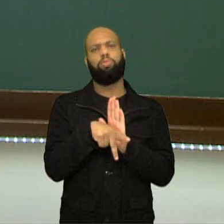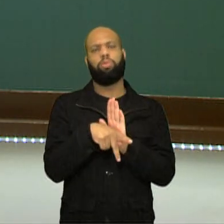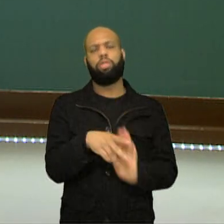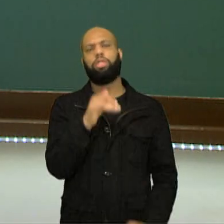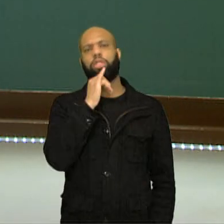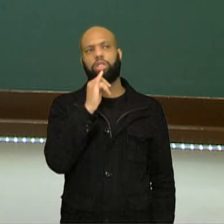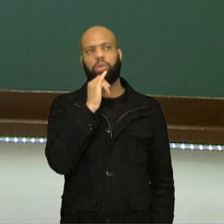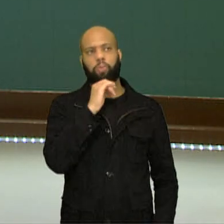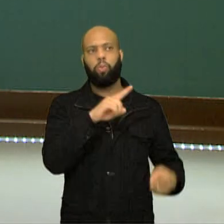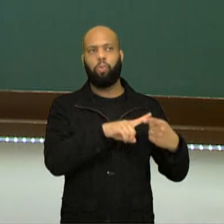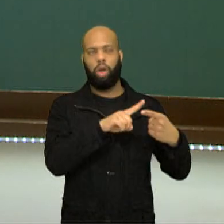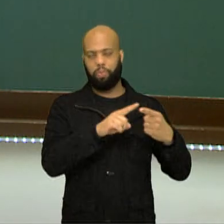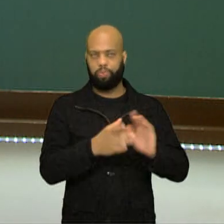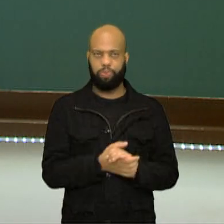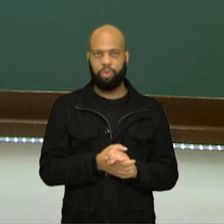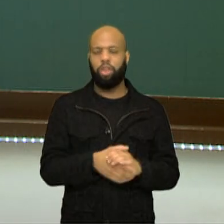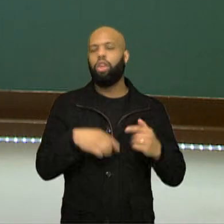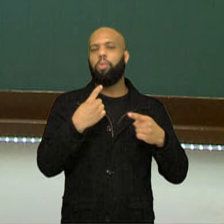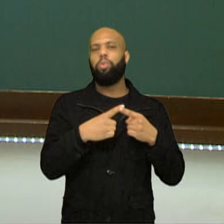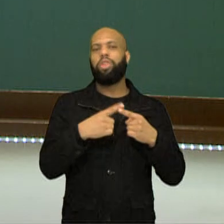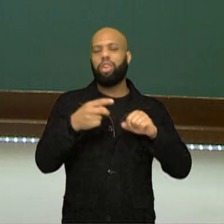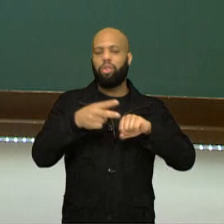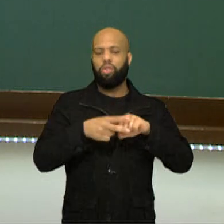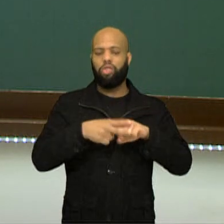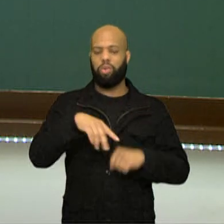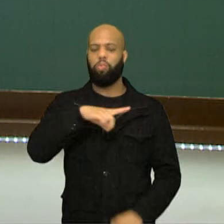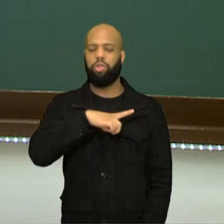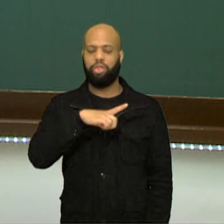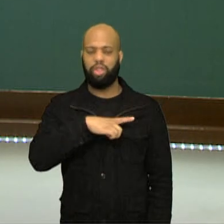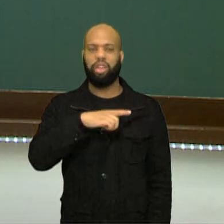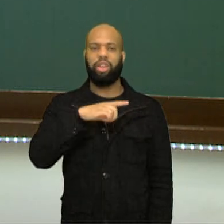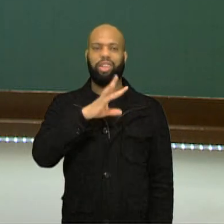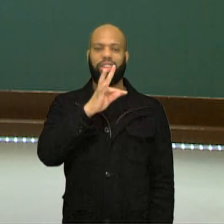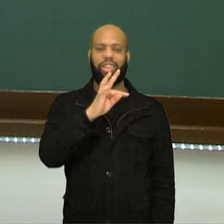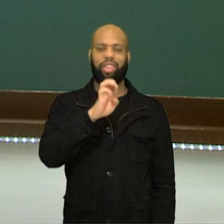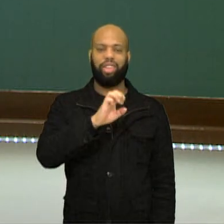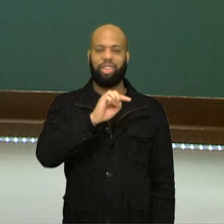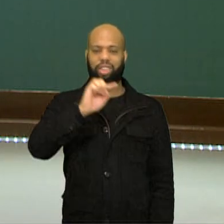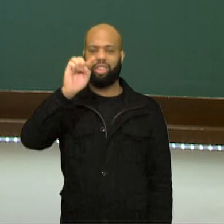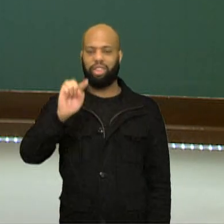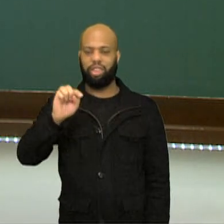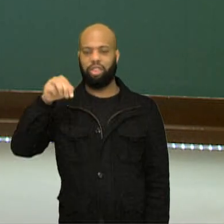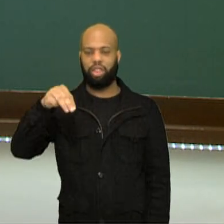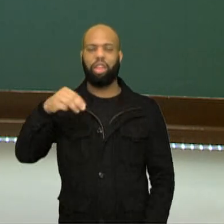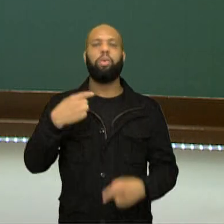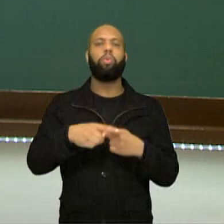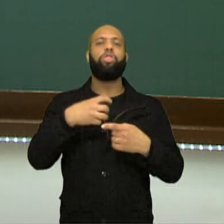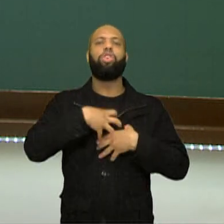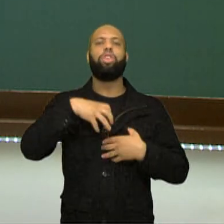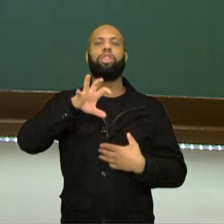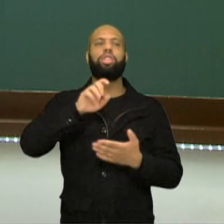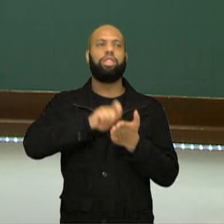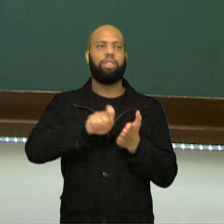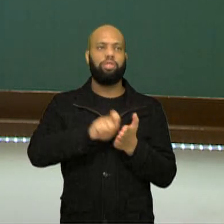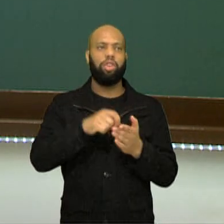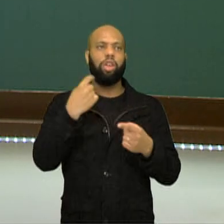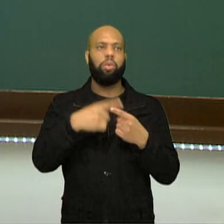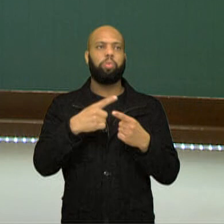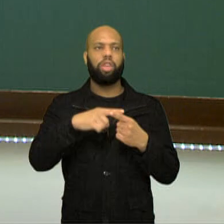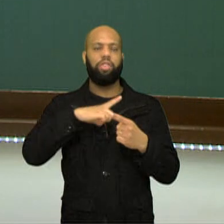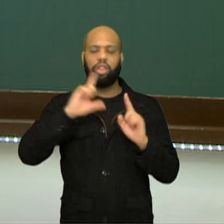caso da letra A, porque o verbo ter, né, ele vem com o acento circunflexo, né, para concordar com